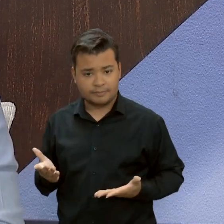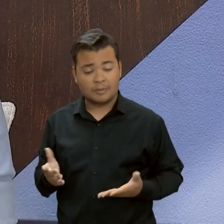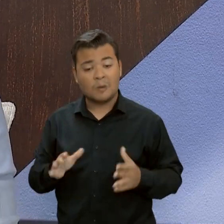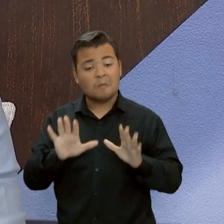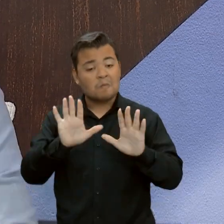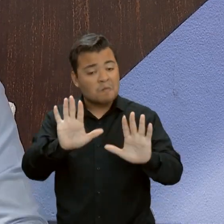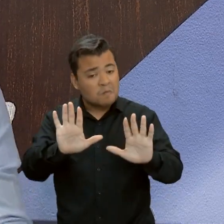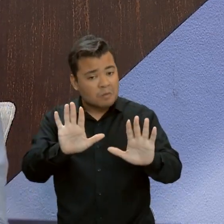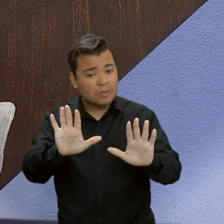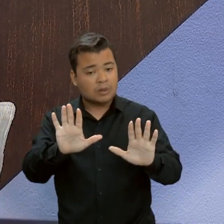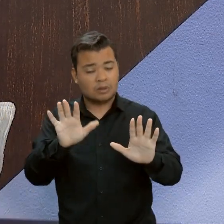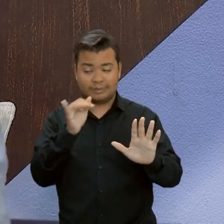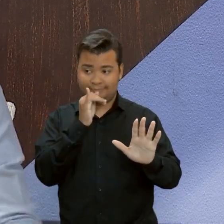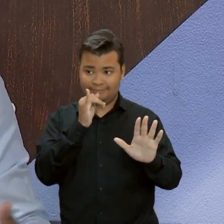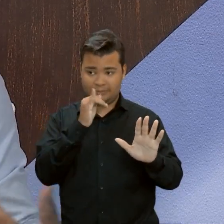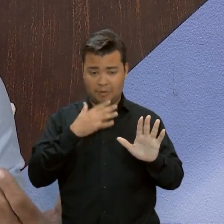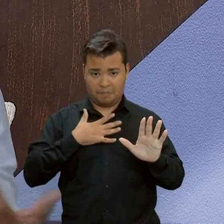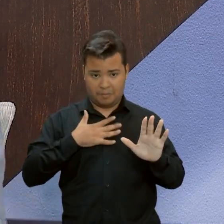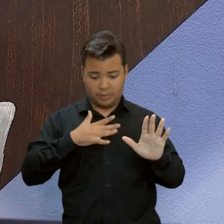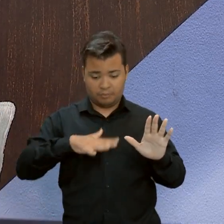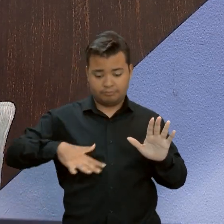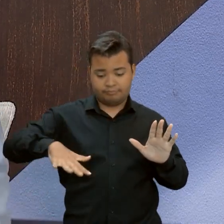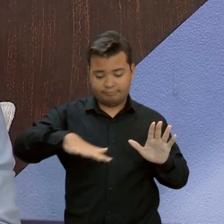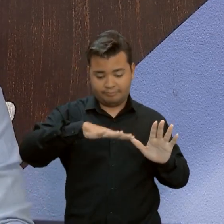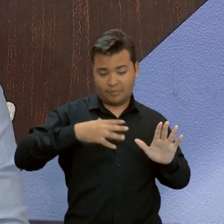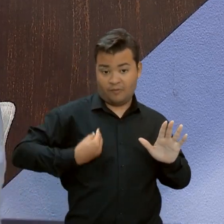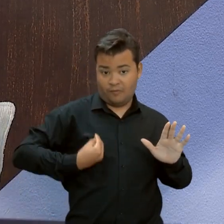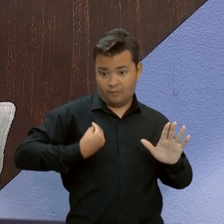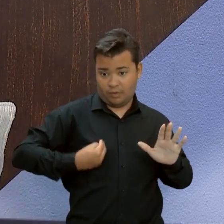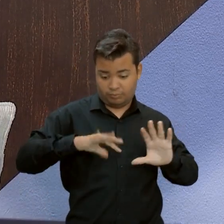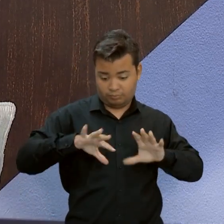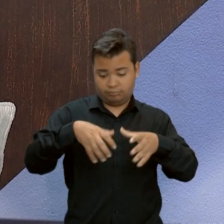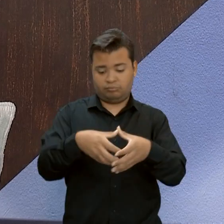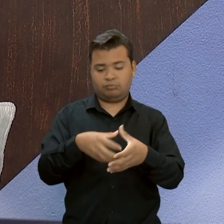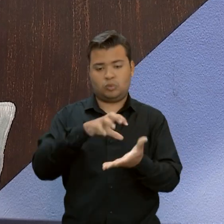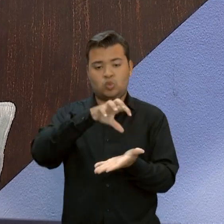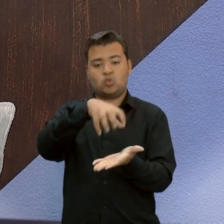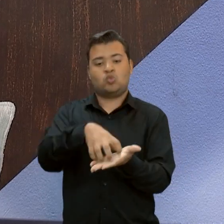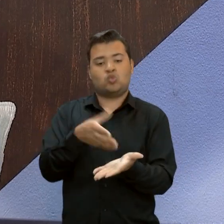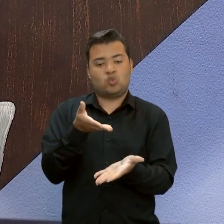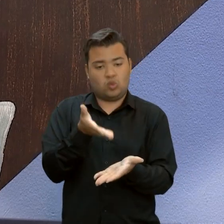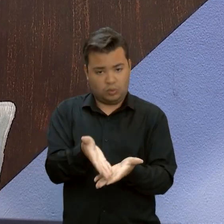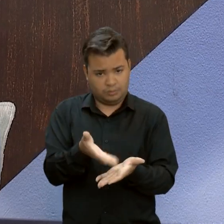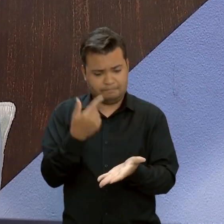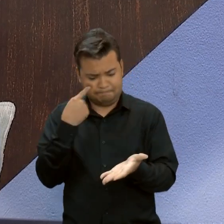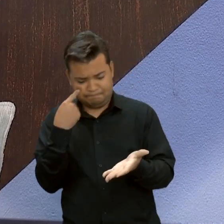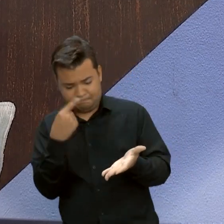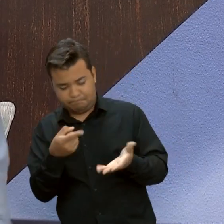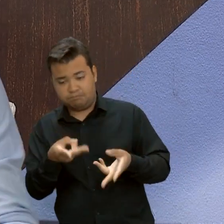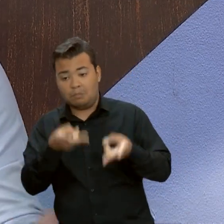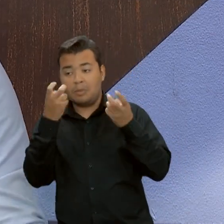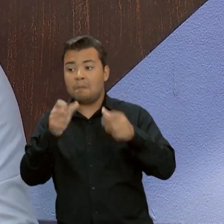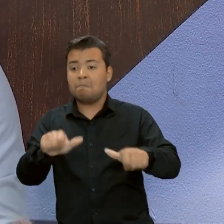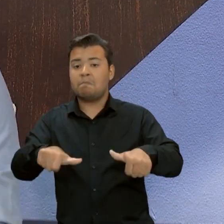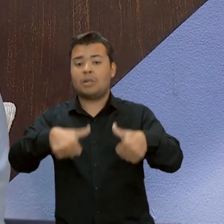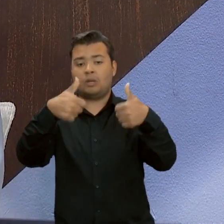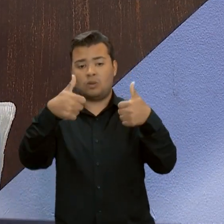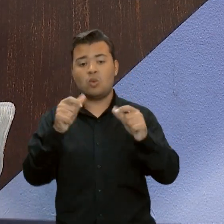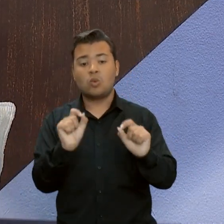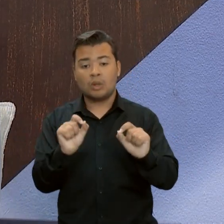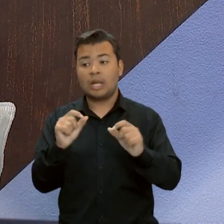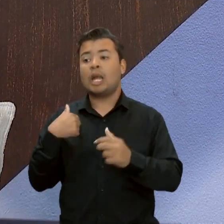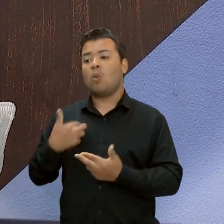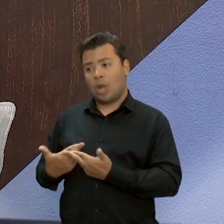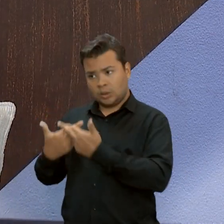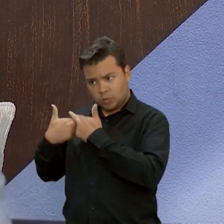até ao meu núcleo, aonde eu estou, isso tem melhorado, né? A não perdendo a responsabilidade,